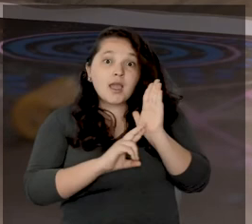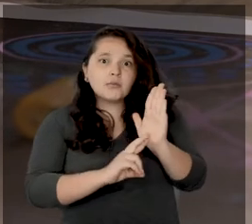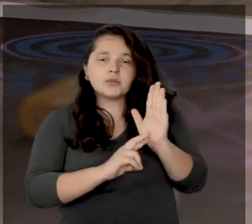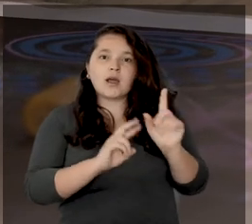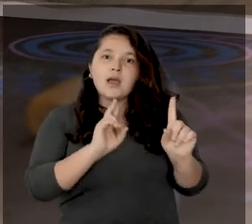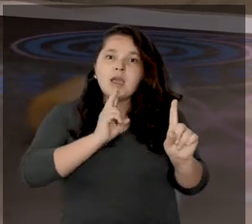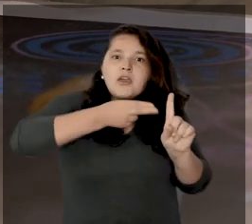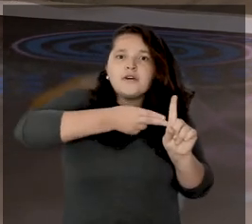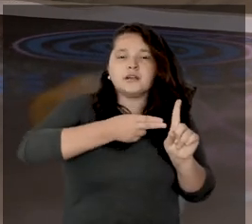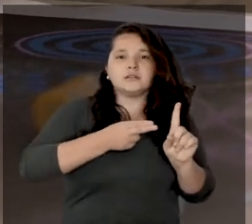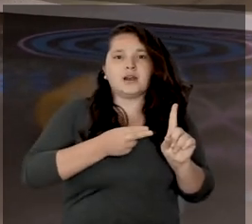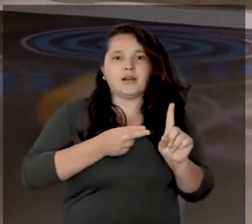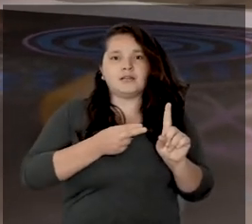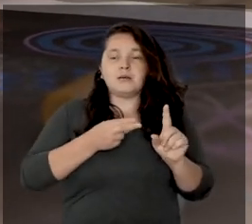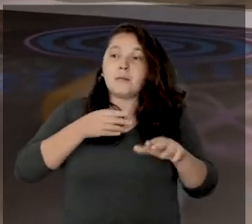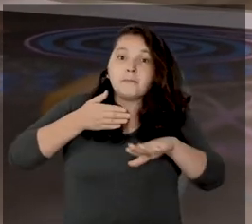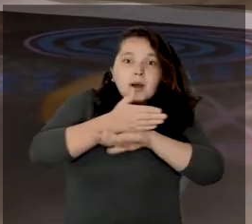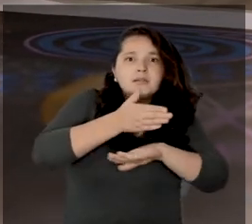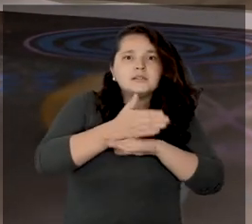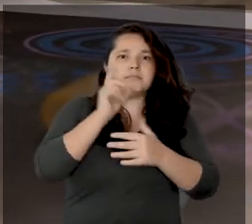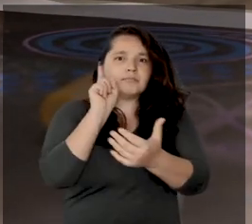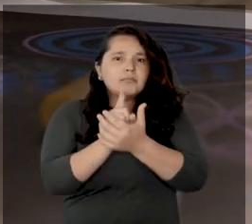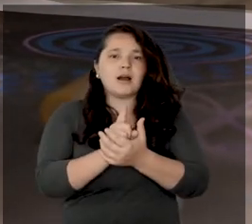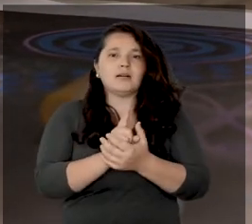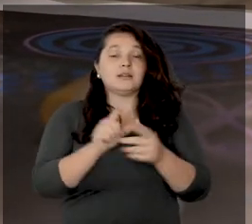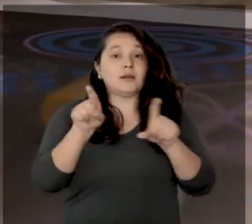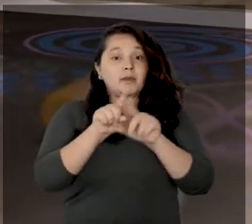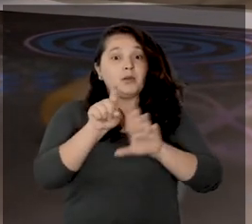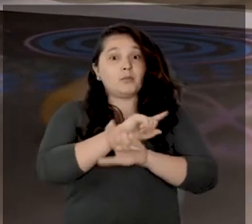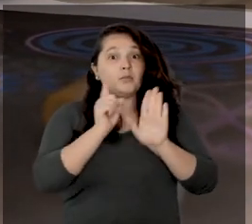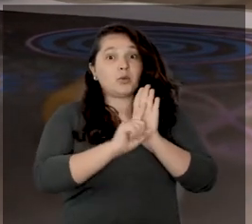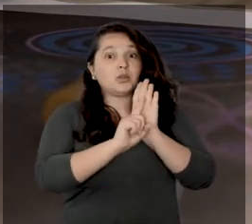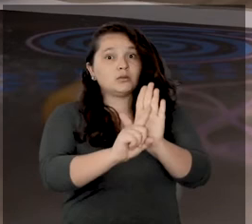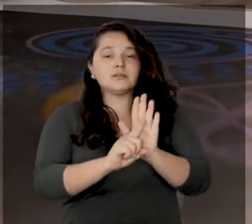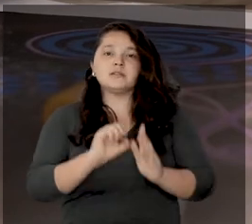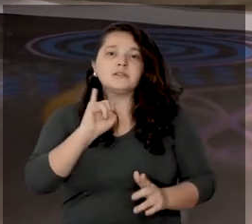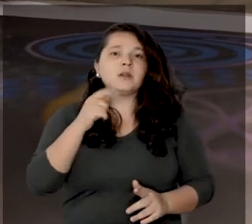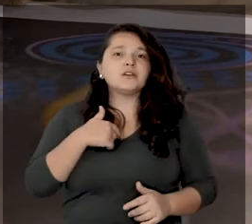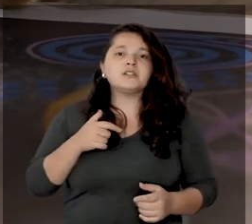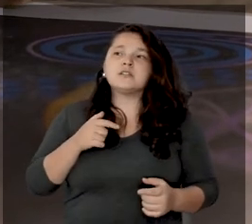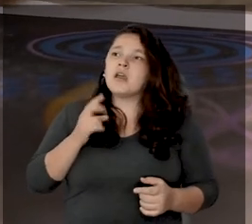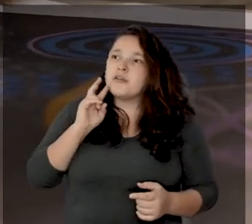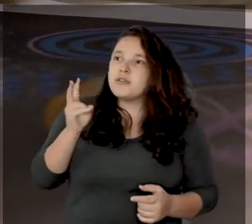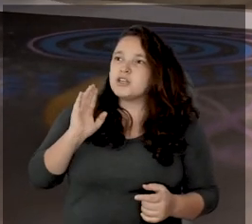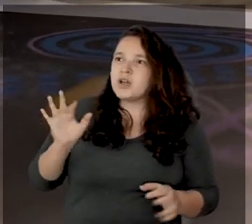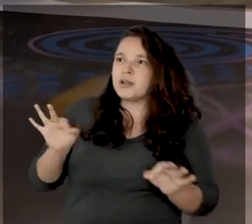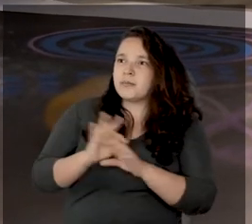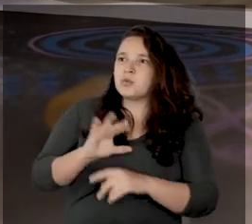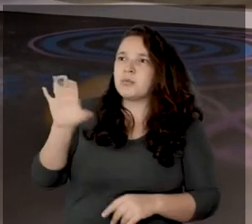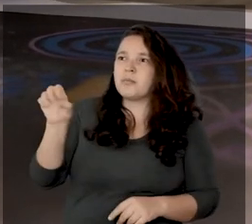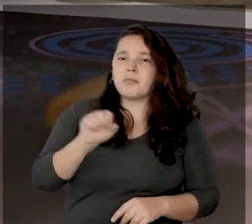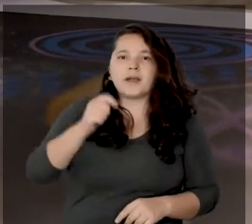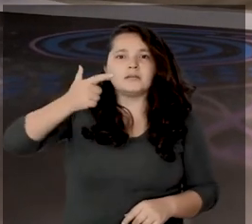constituir, se a gente não participar, não protagonizar, e a gente vai continuar repetindo a abordagem, o